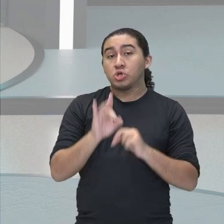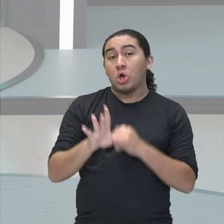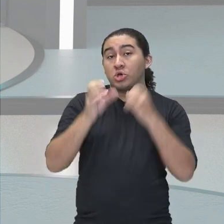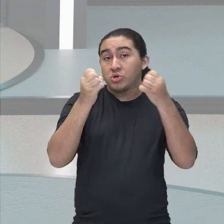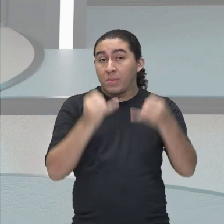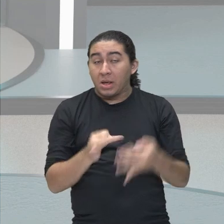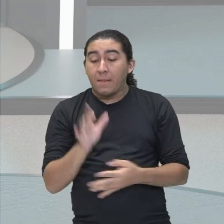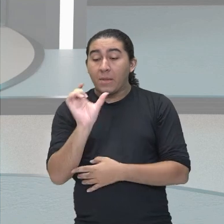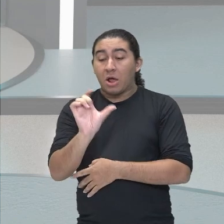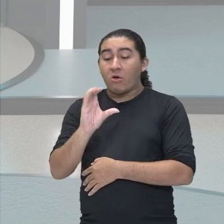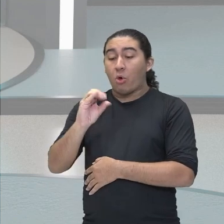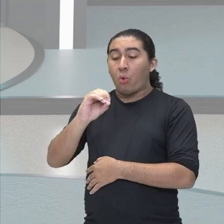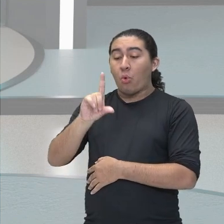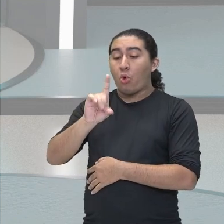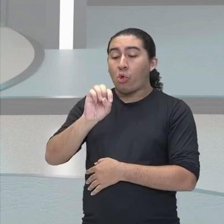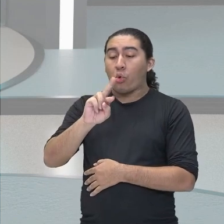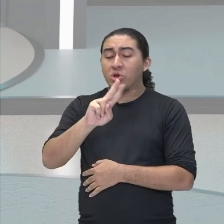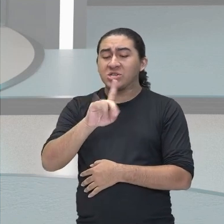colorida e ela é